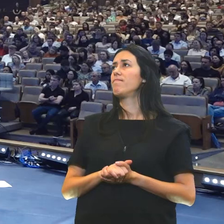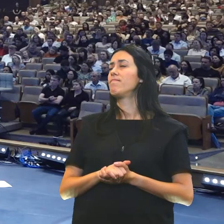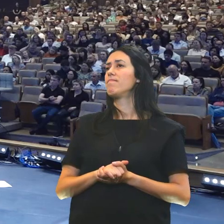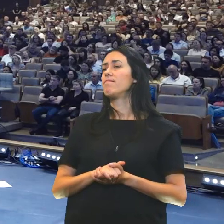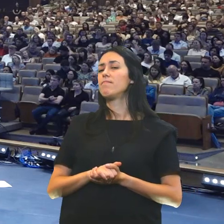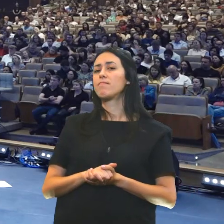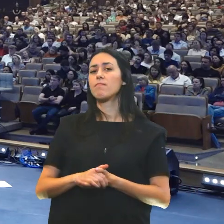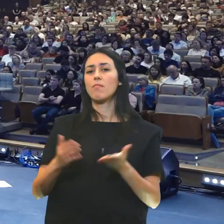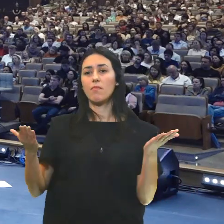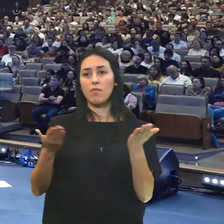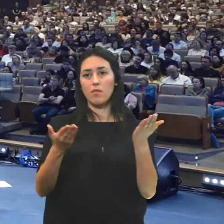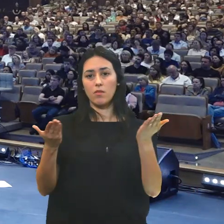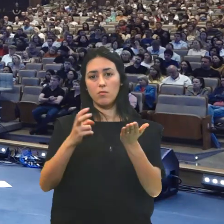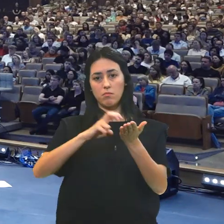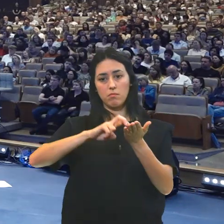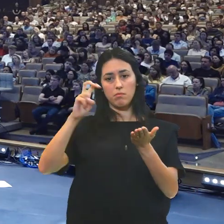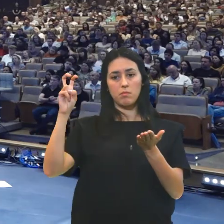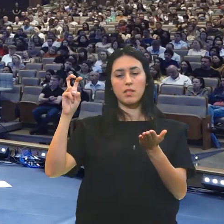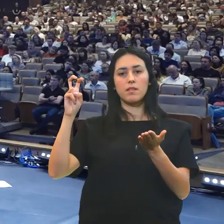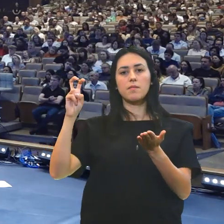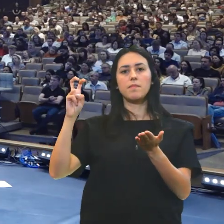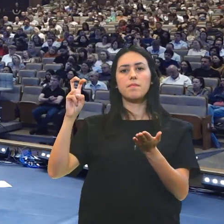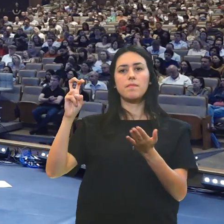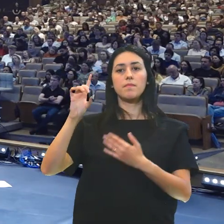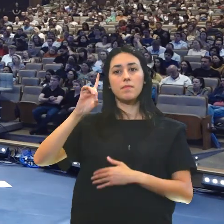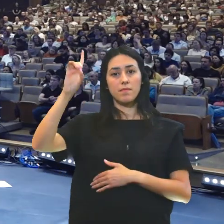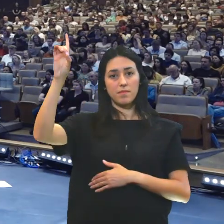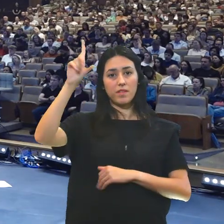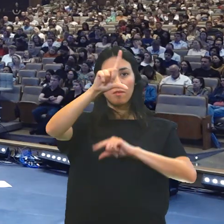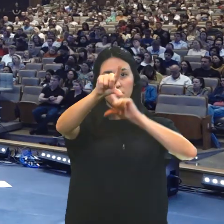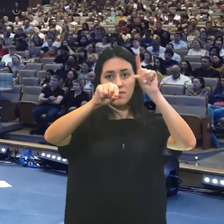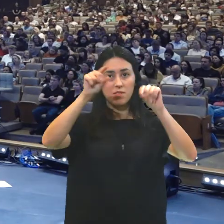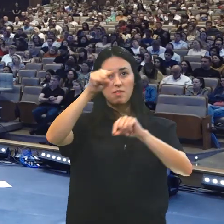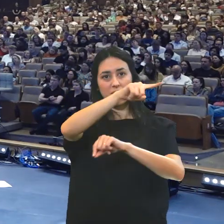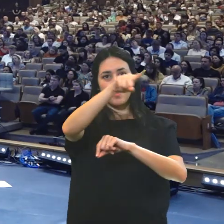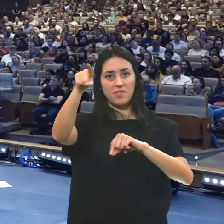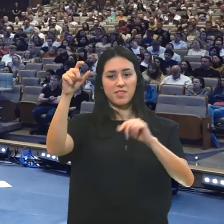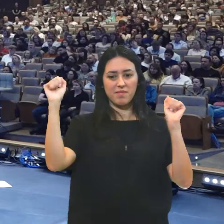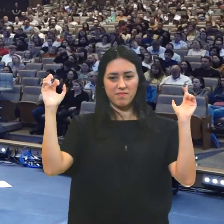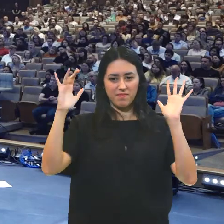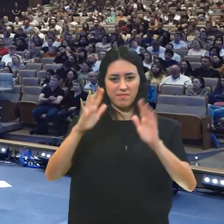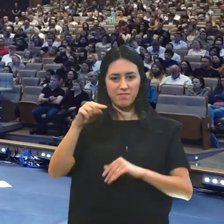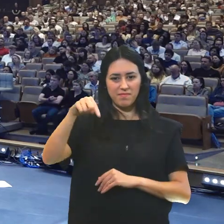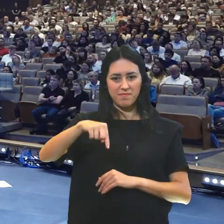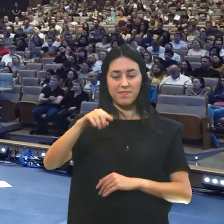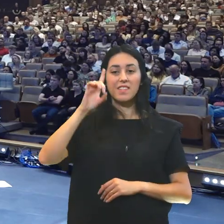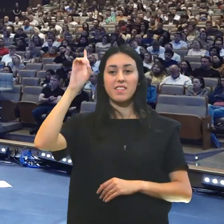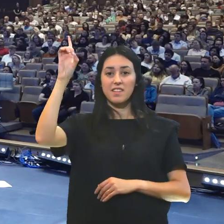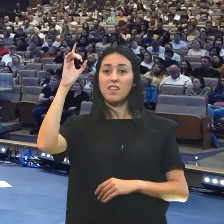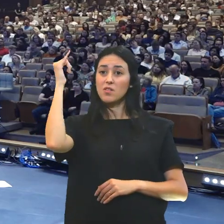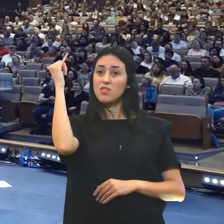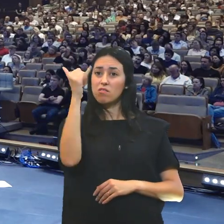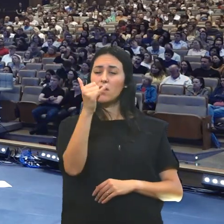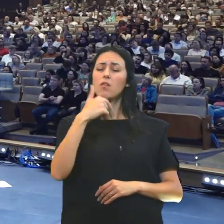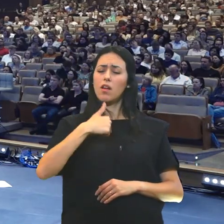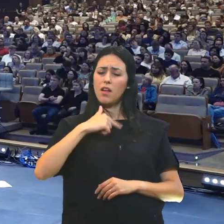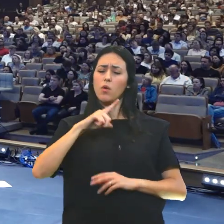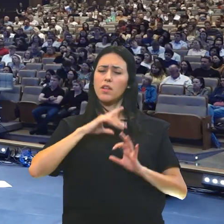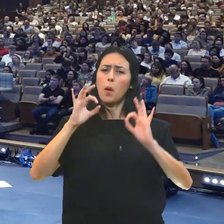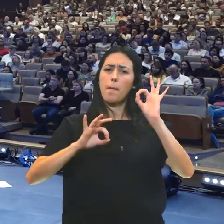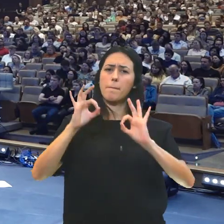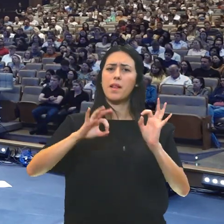E hoje, nessa manhã, Deus trouxe você nesse lugar para dizer: eu tenho planos para vocês. Eu quero